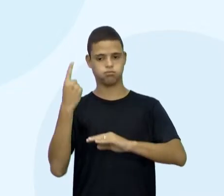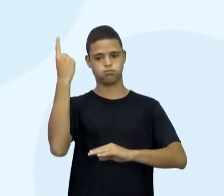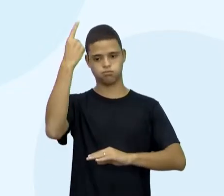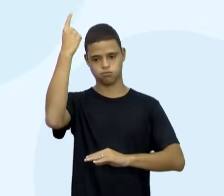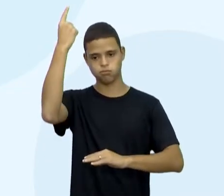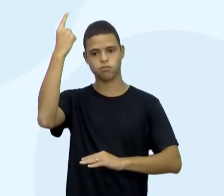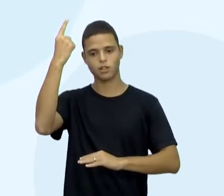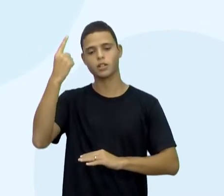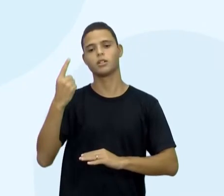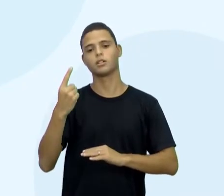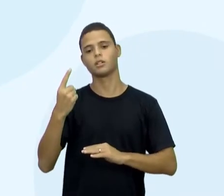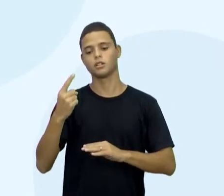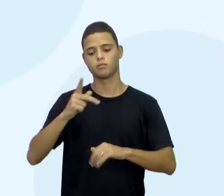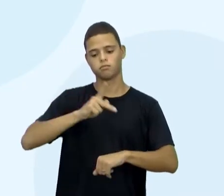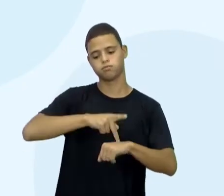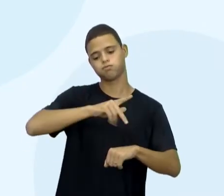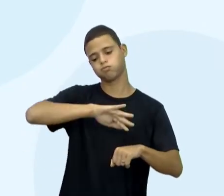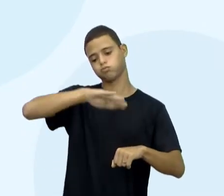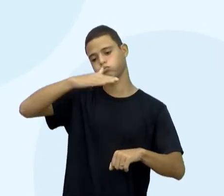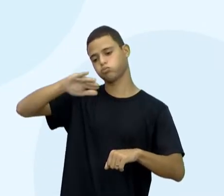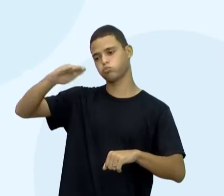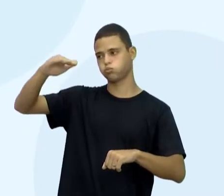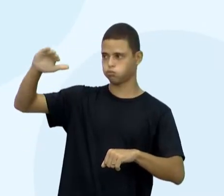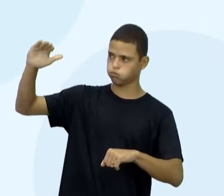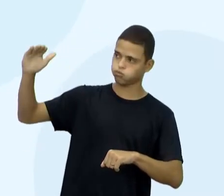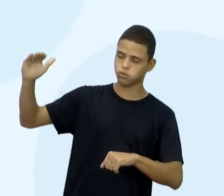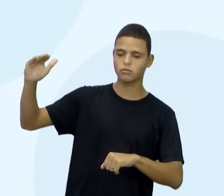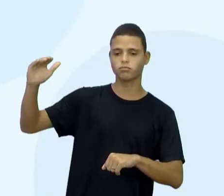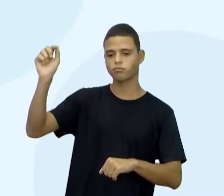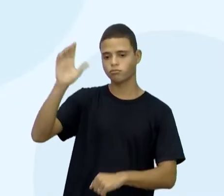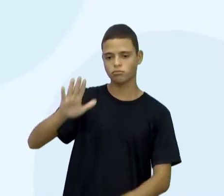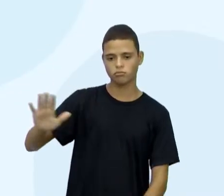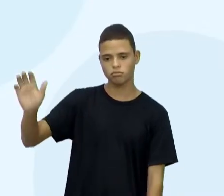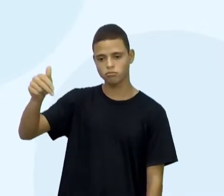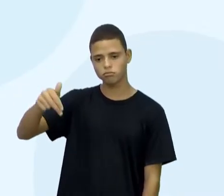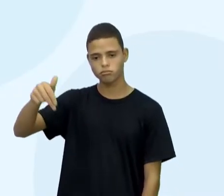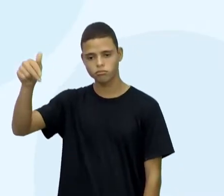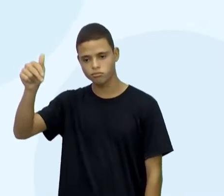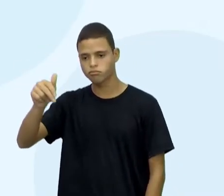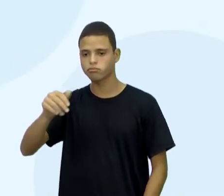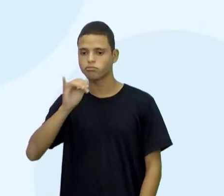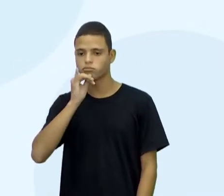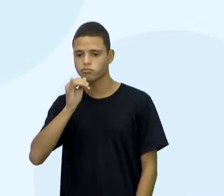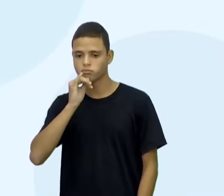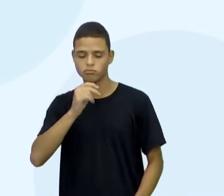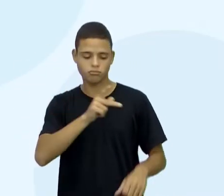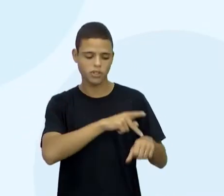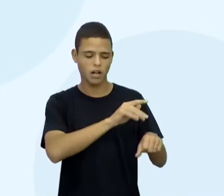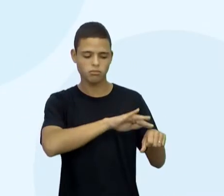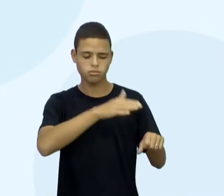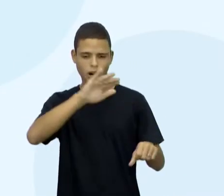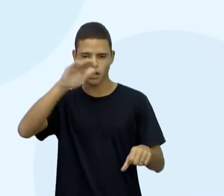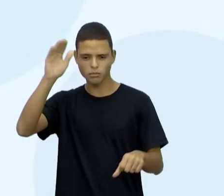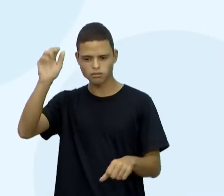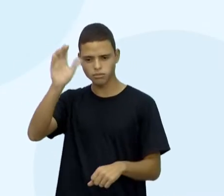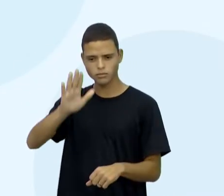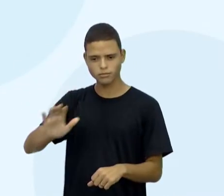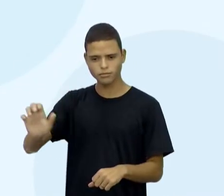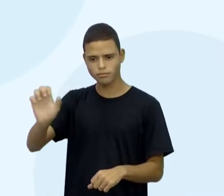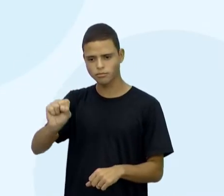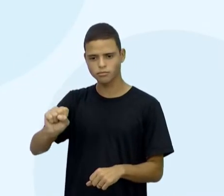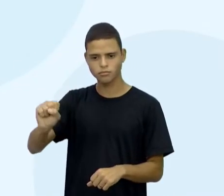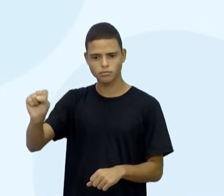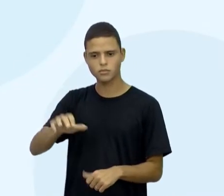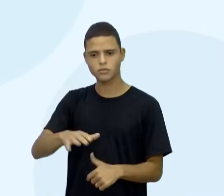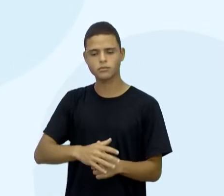nos continentes, né, as montanhas rochosas na América do Norte, as cordilheiras dos Andes na América do Sul, né?